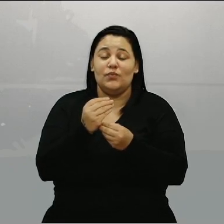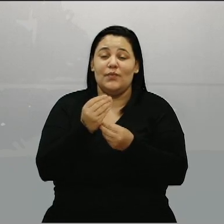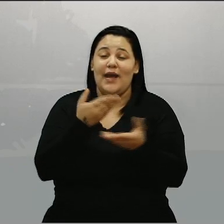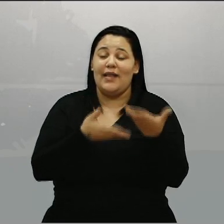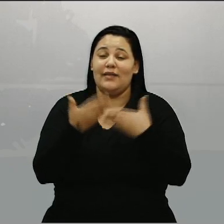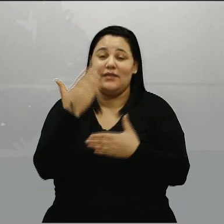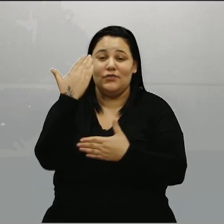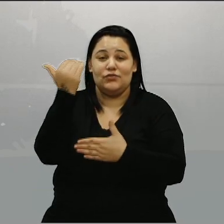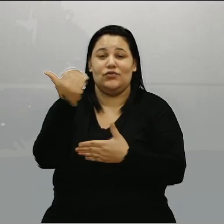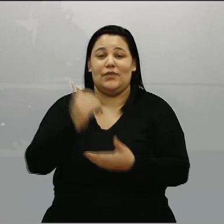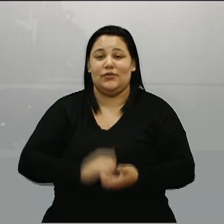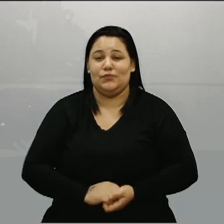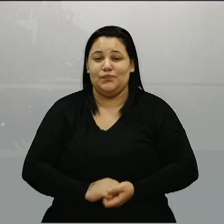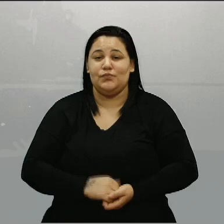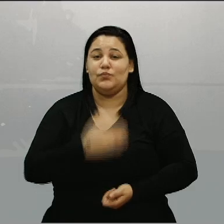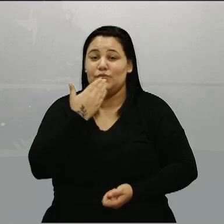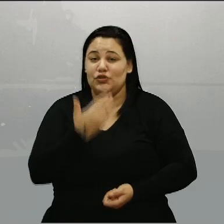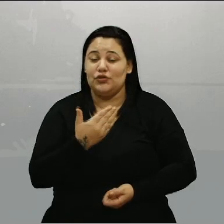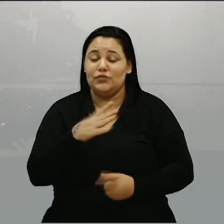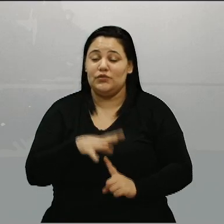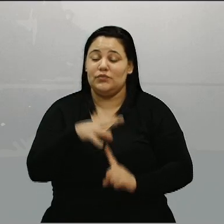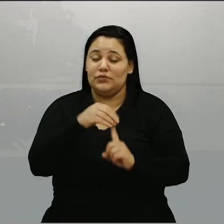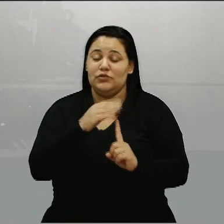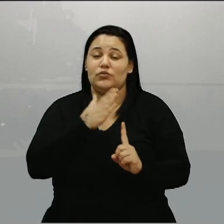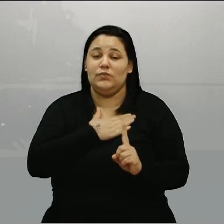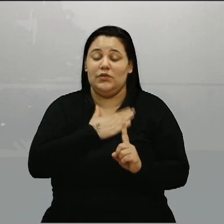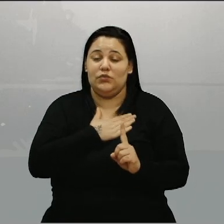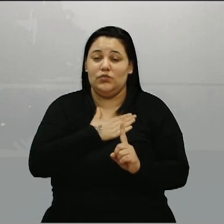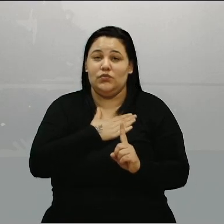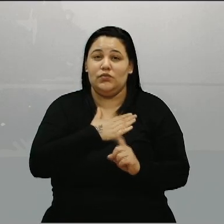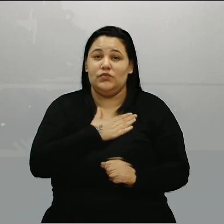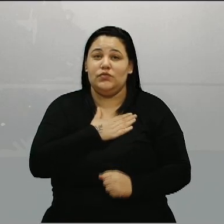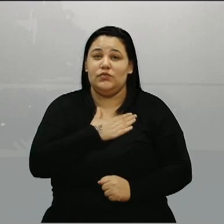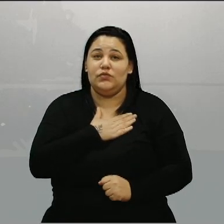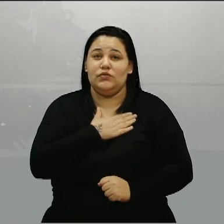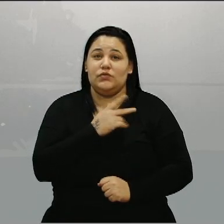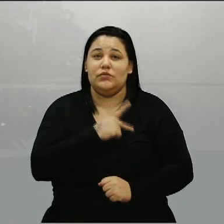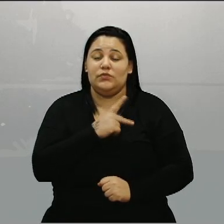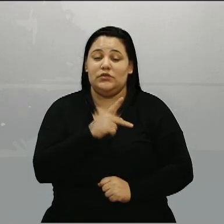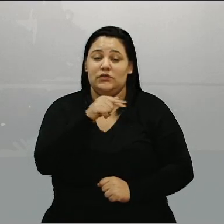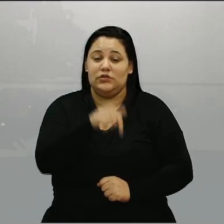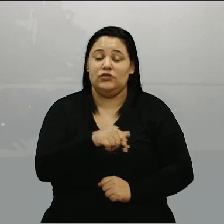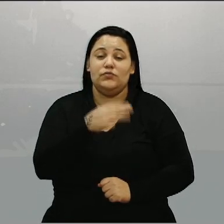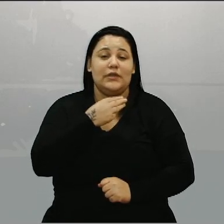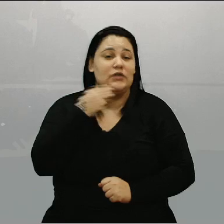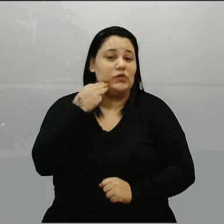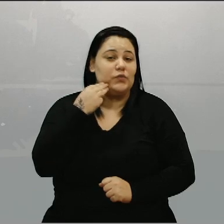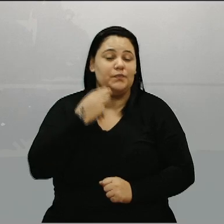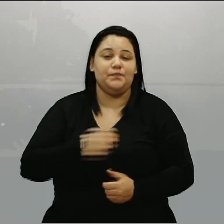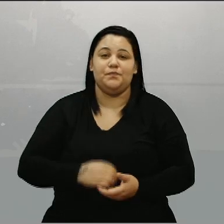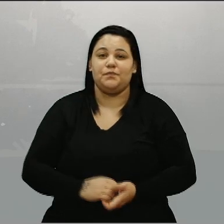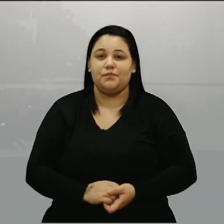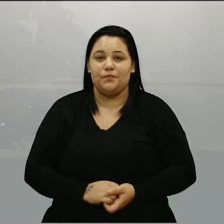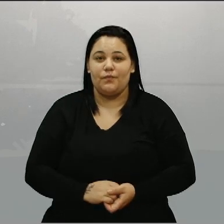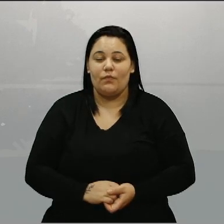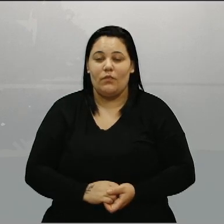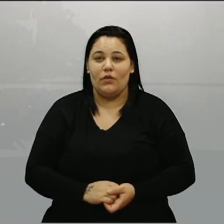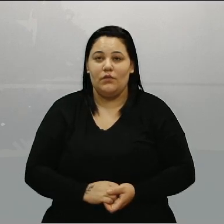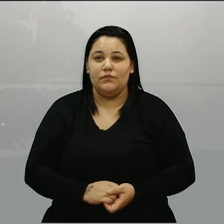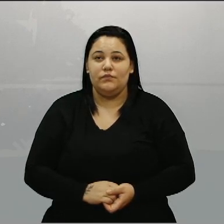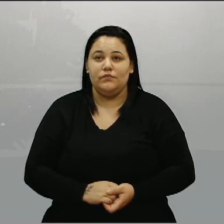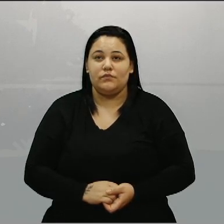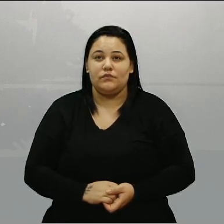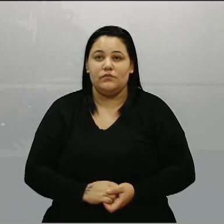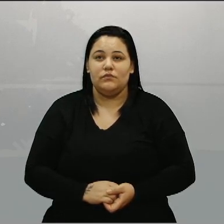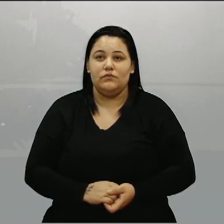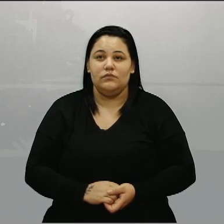pedidos, principalmente meu e da presidente dessa casa, Marisol Santos.